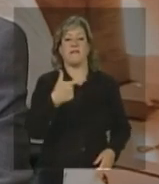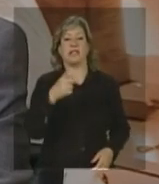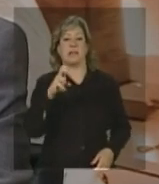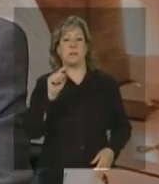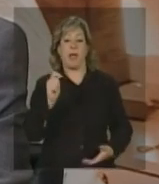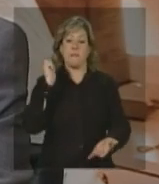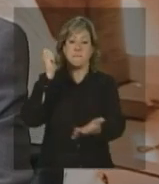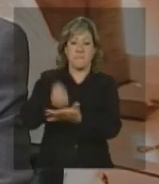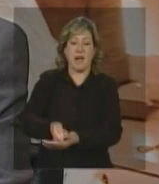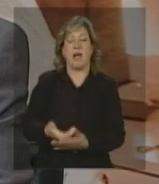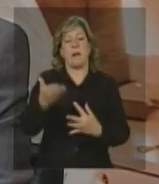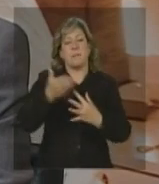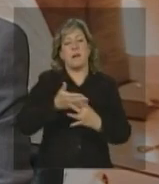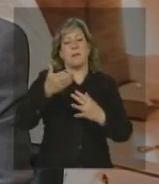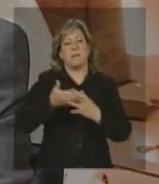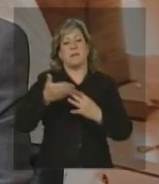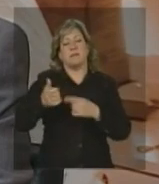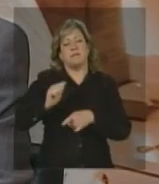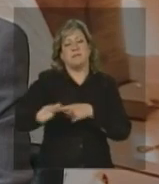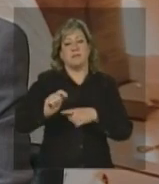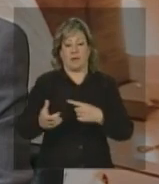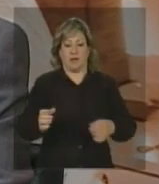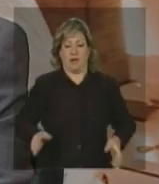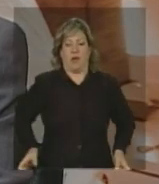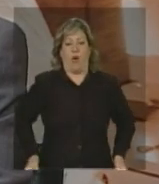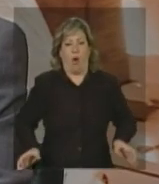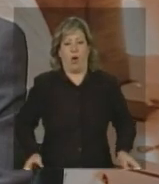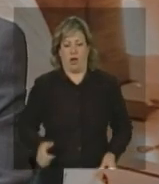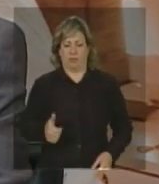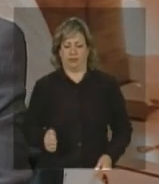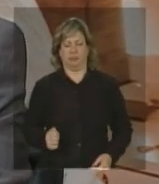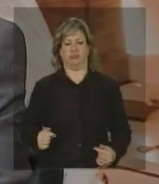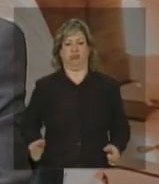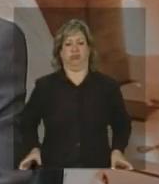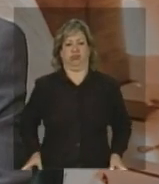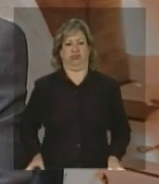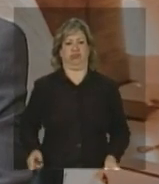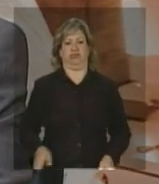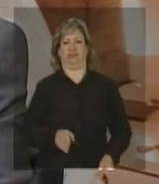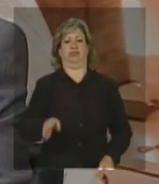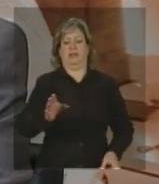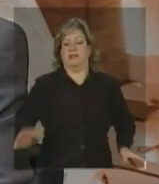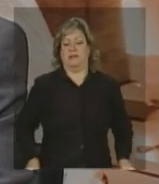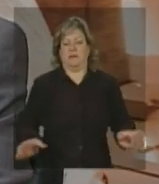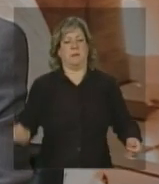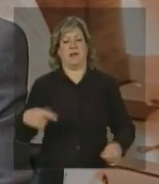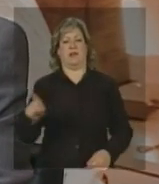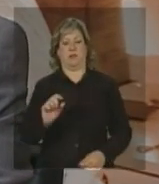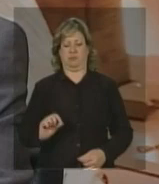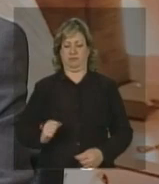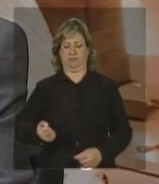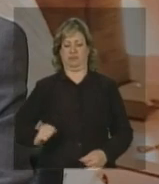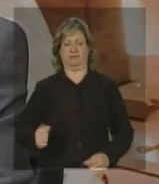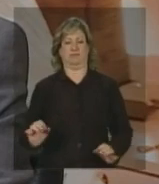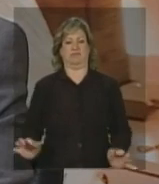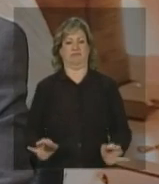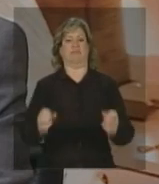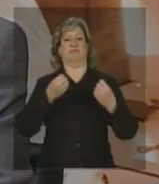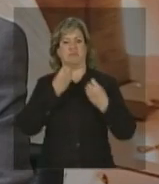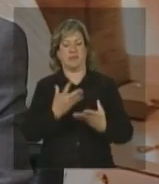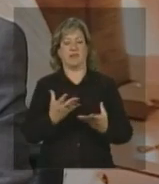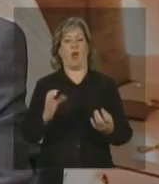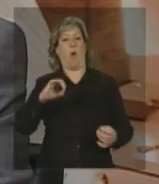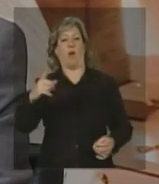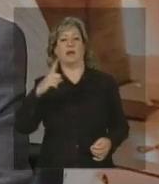e comprar, por exemplo, Lúcia, uma cadeira de rodas motorizada, uma impressora Braille, um scanner com voz, não é? Uma lupa